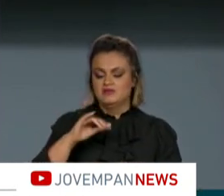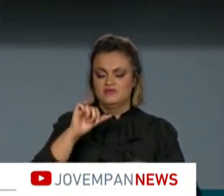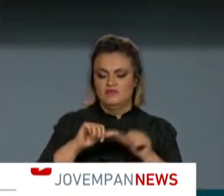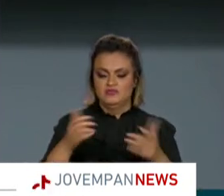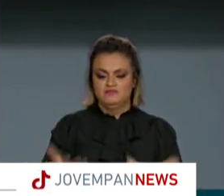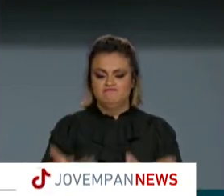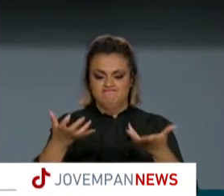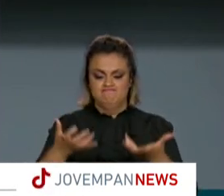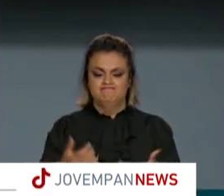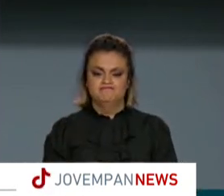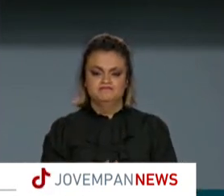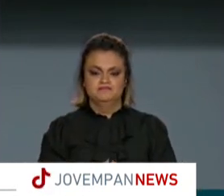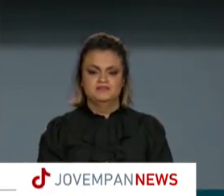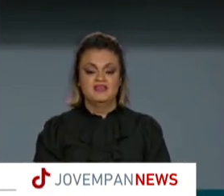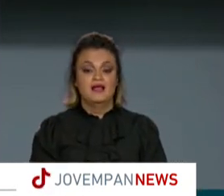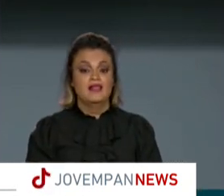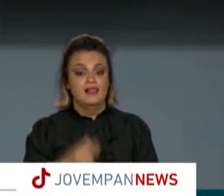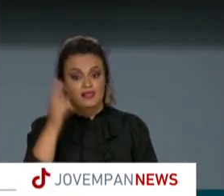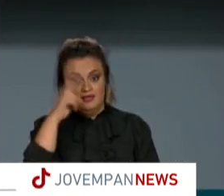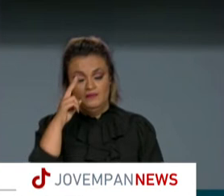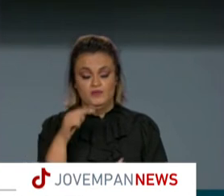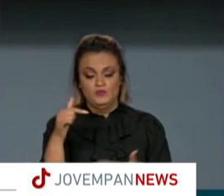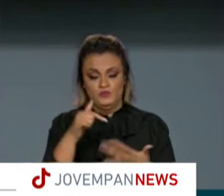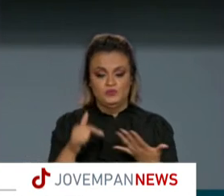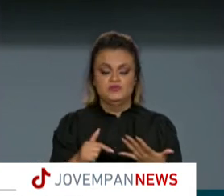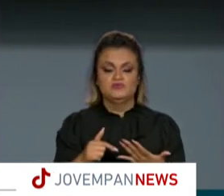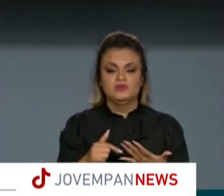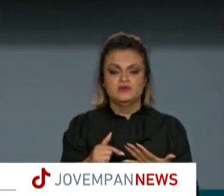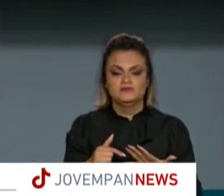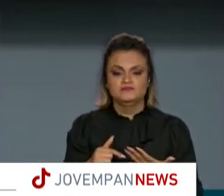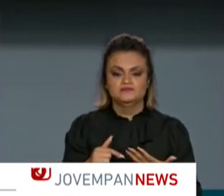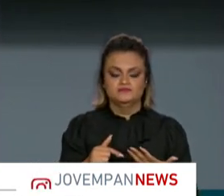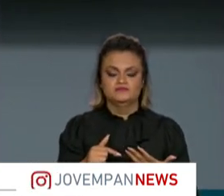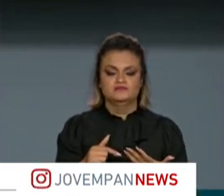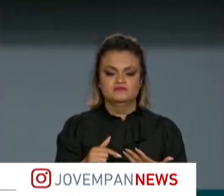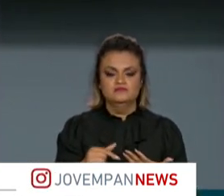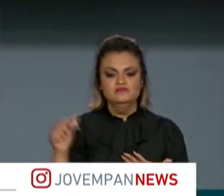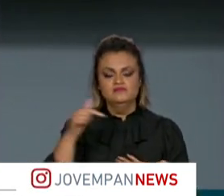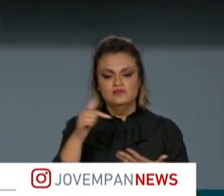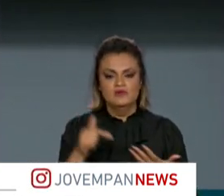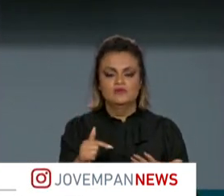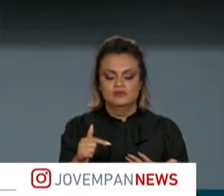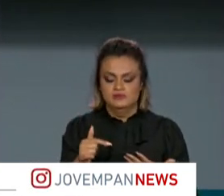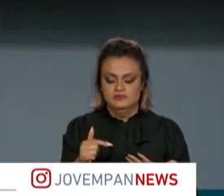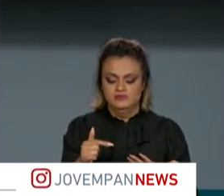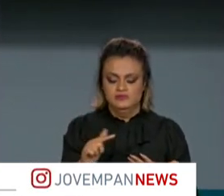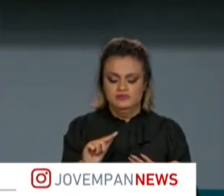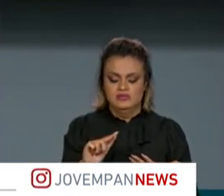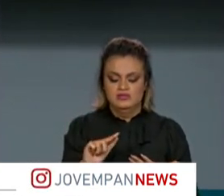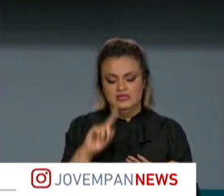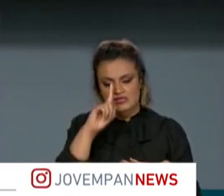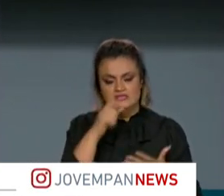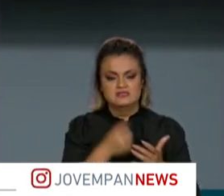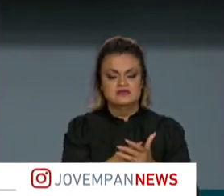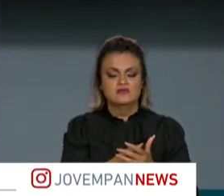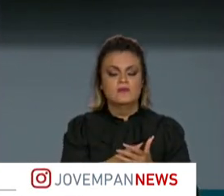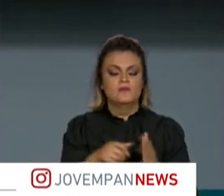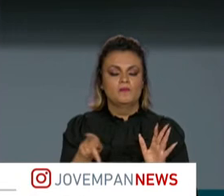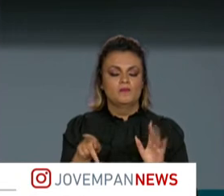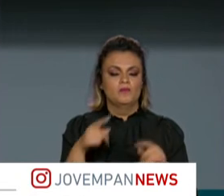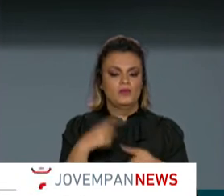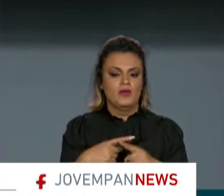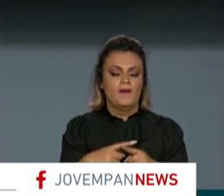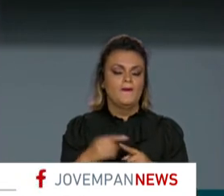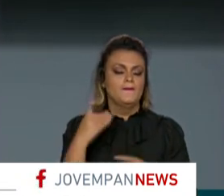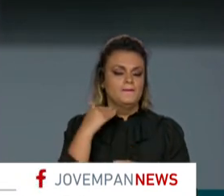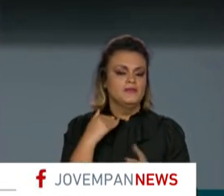crescer. Lembro que essas medidas estão sendo tomadas, inclusive porque na ata do próprio Banco